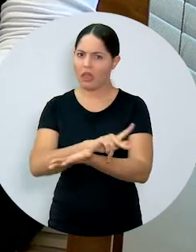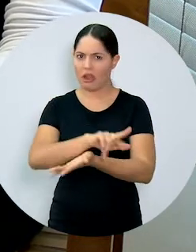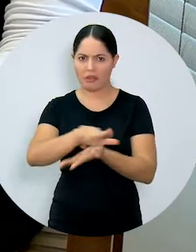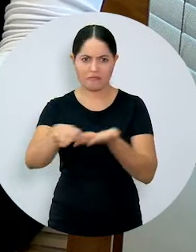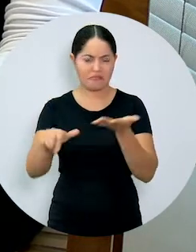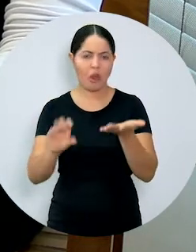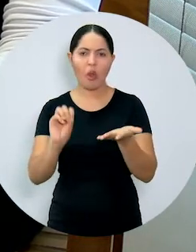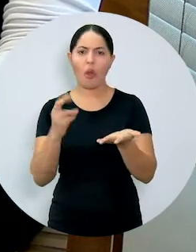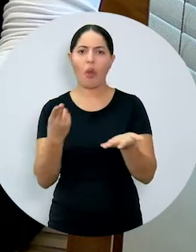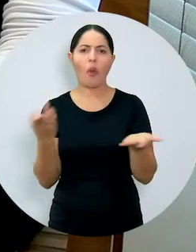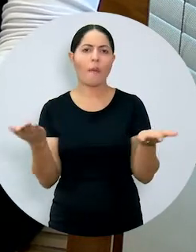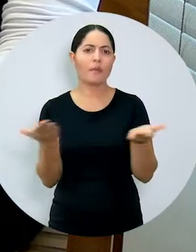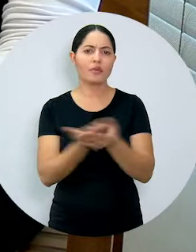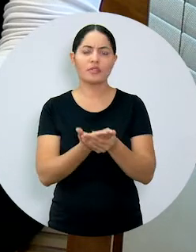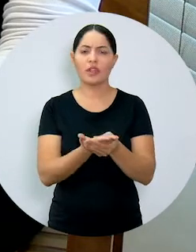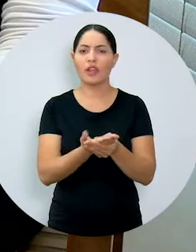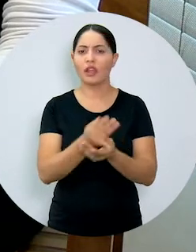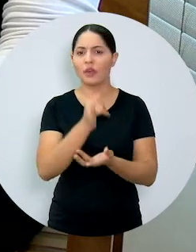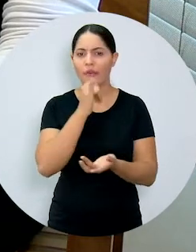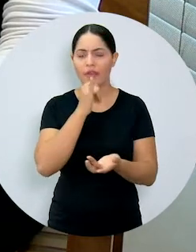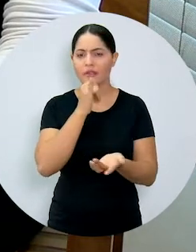ou mesmo de direito